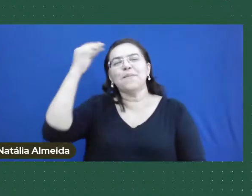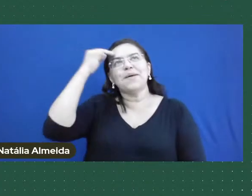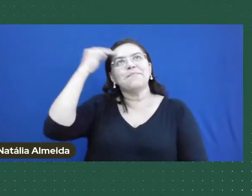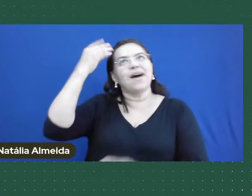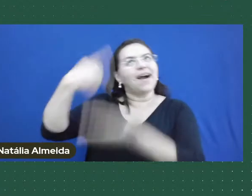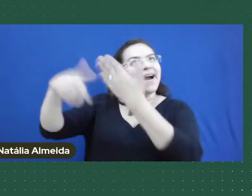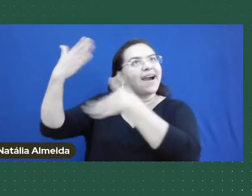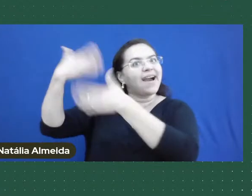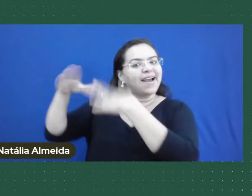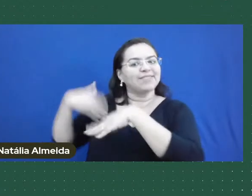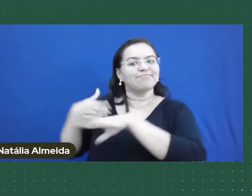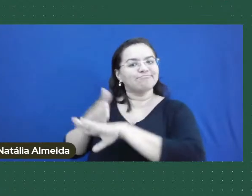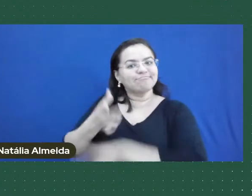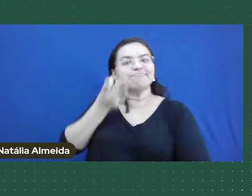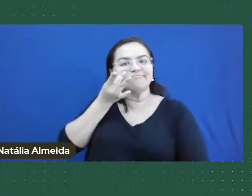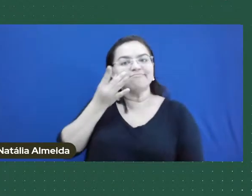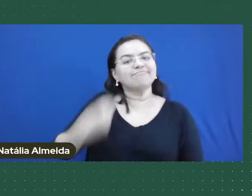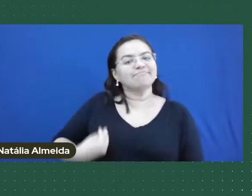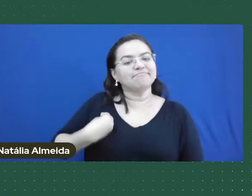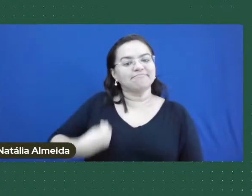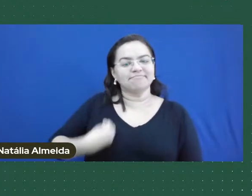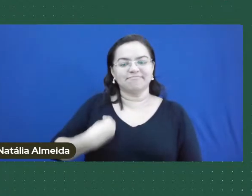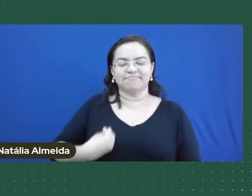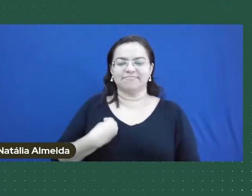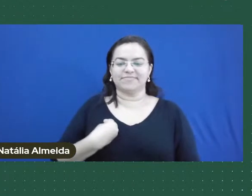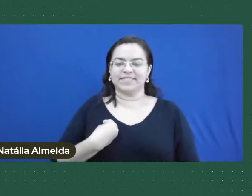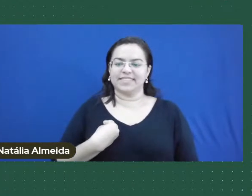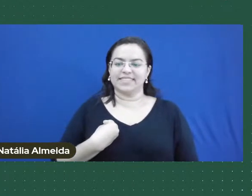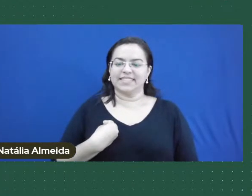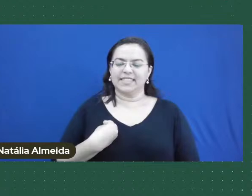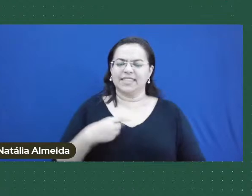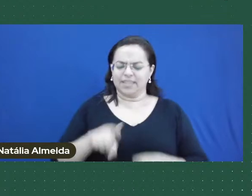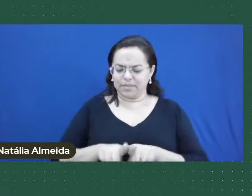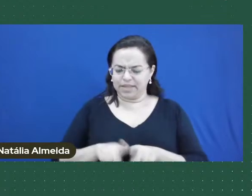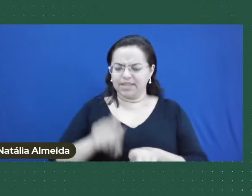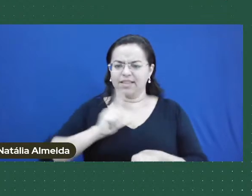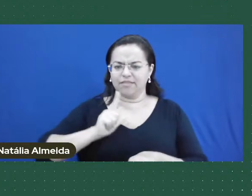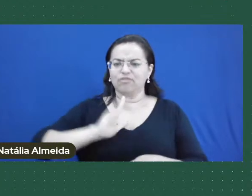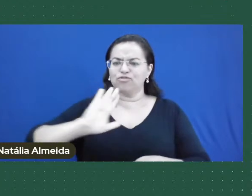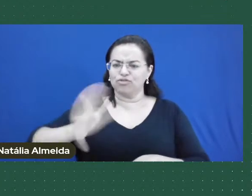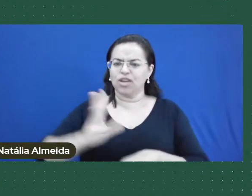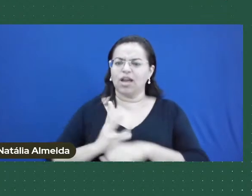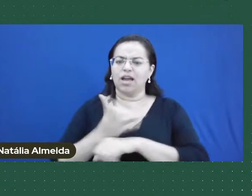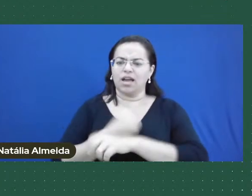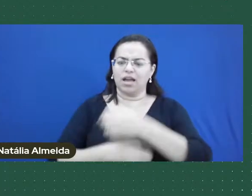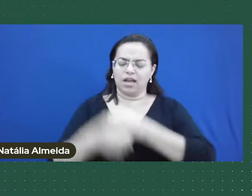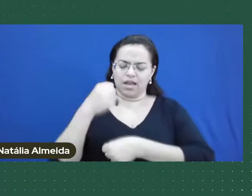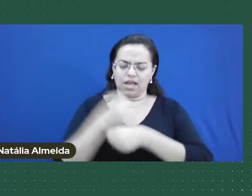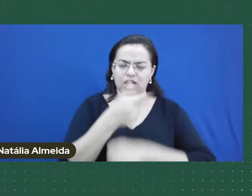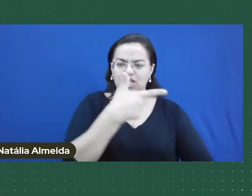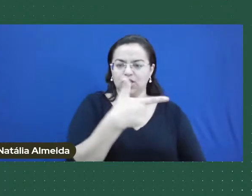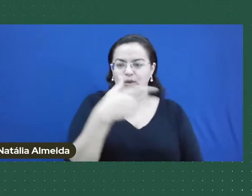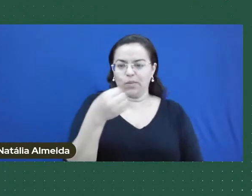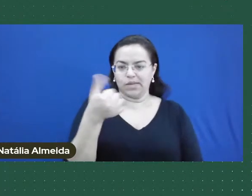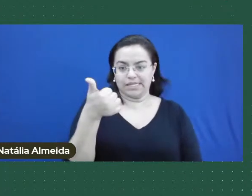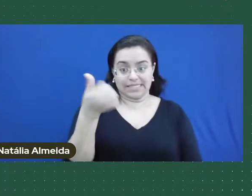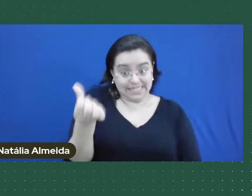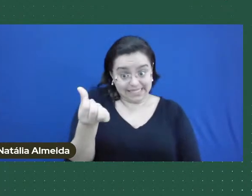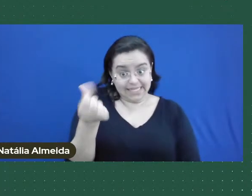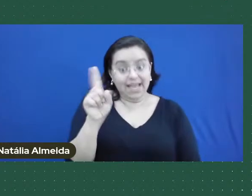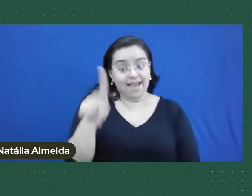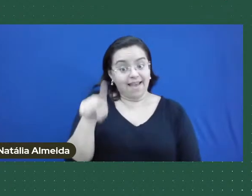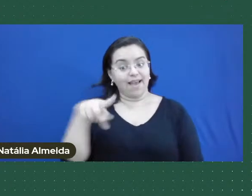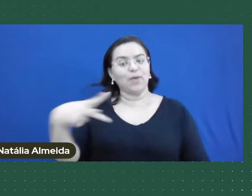eu já houve um Congresso Nacional de Arquivologia em 2016 que aconteceu em